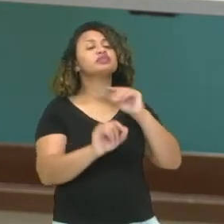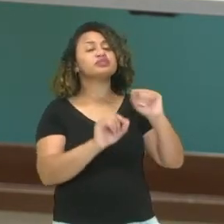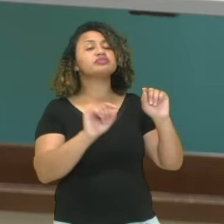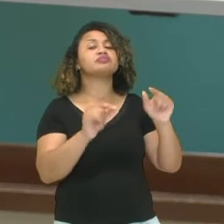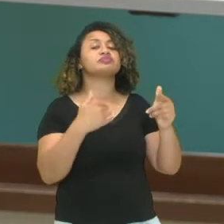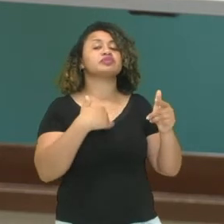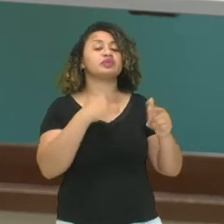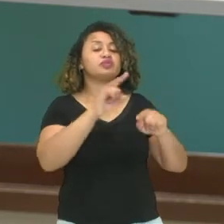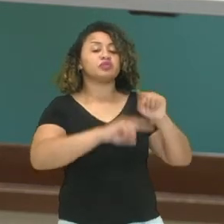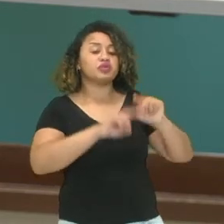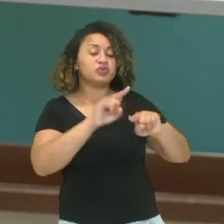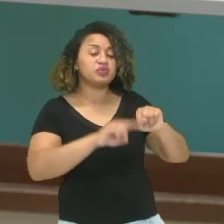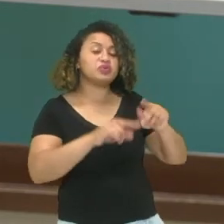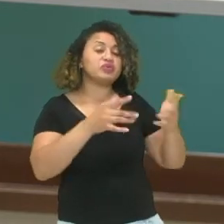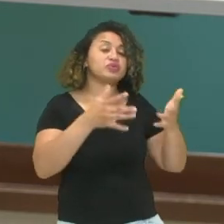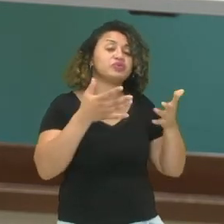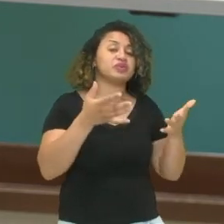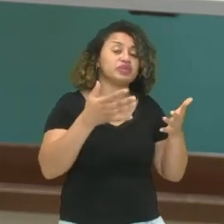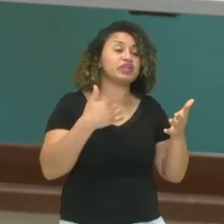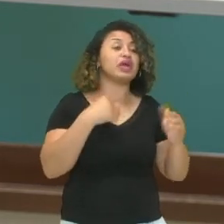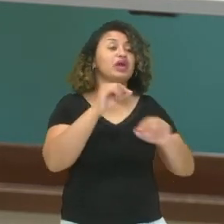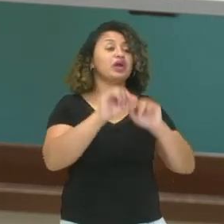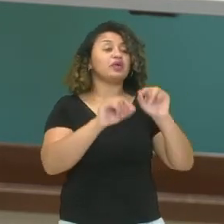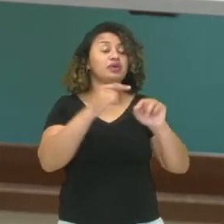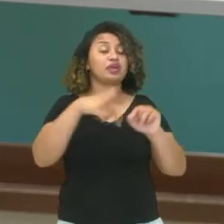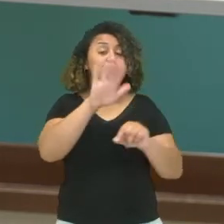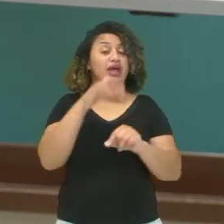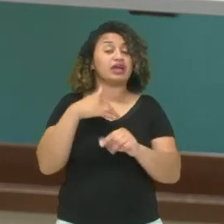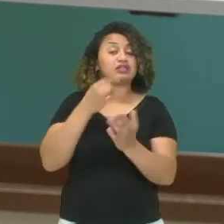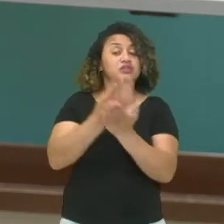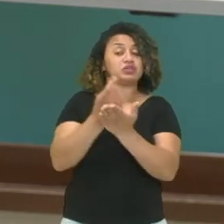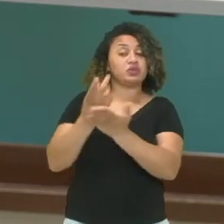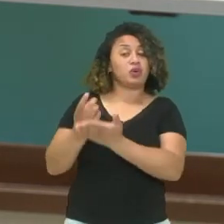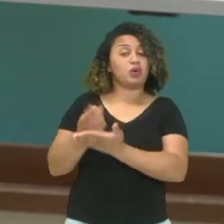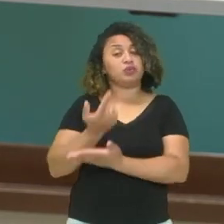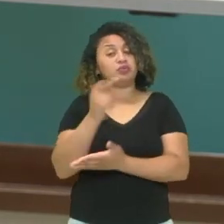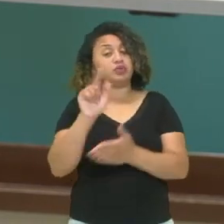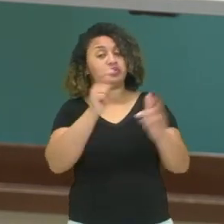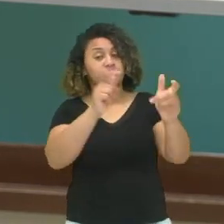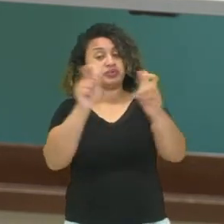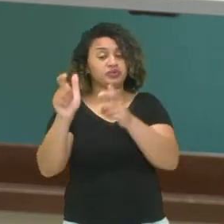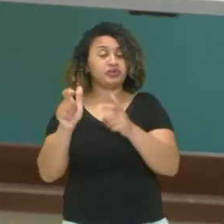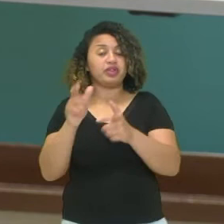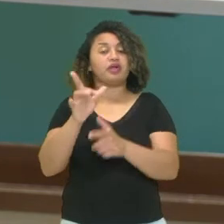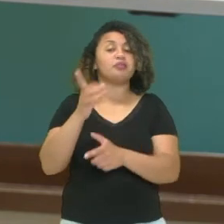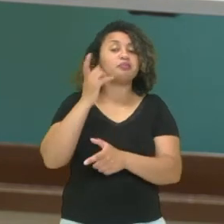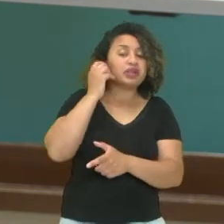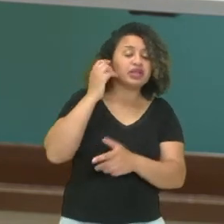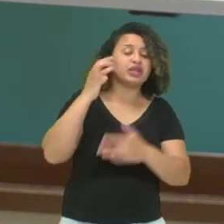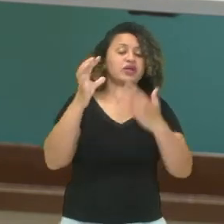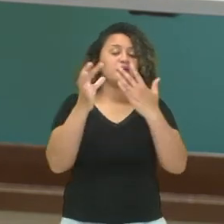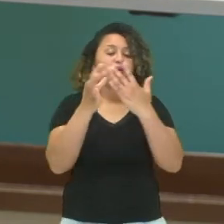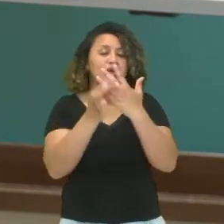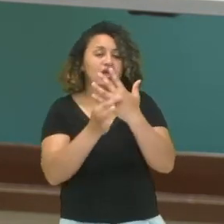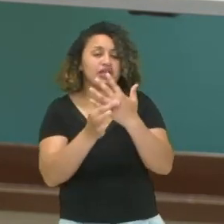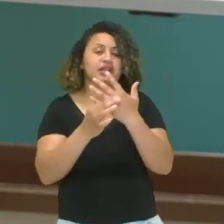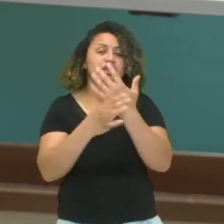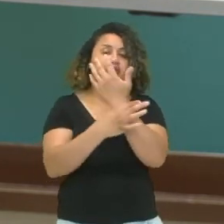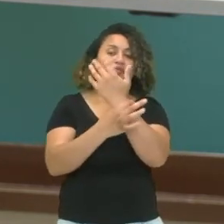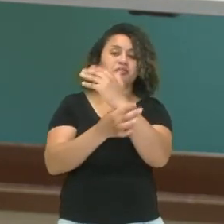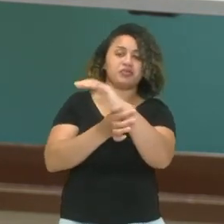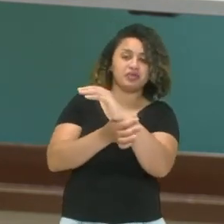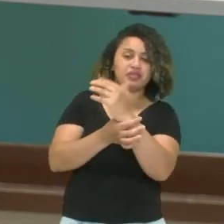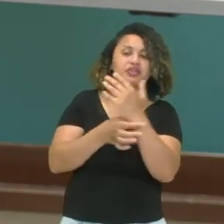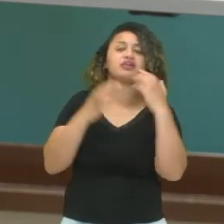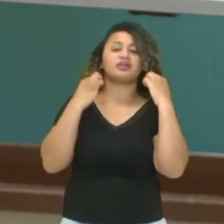design do produto, peças que mais compram em outras lojas, brincos, anéis, pulseira,